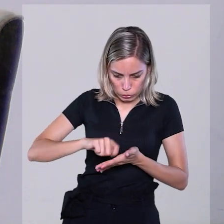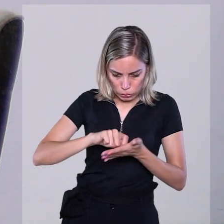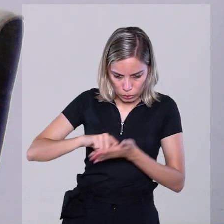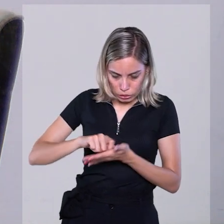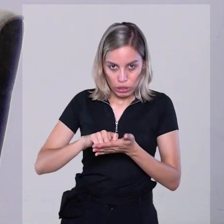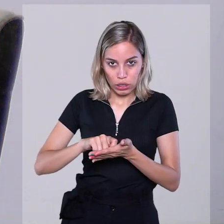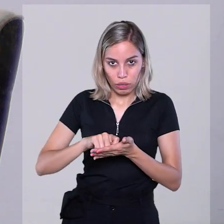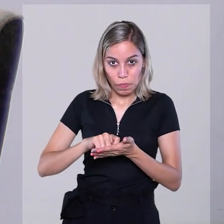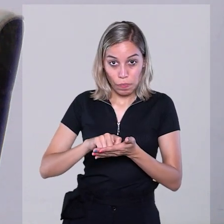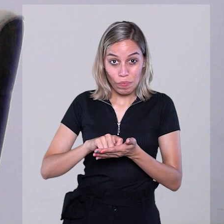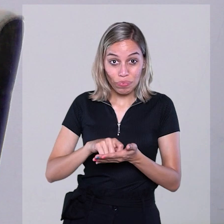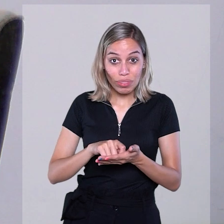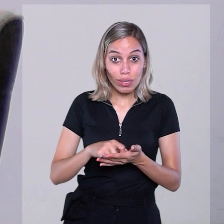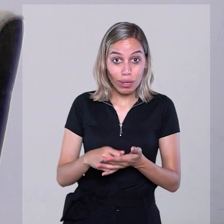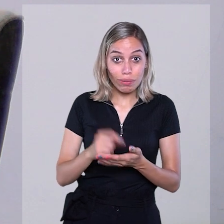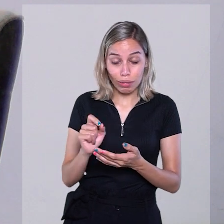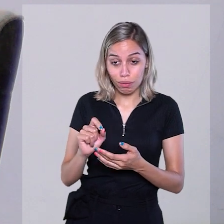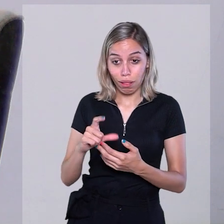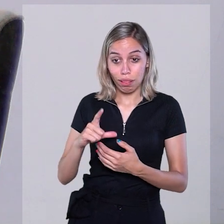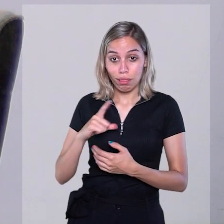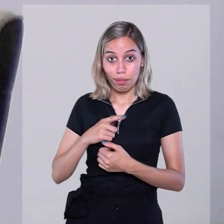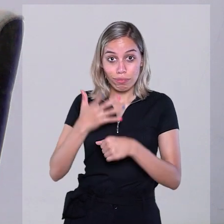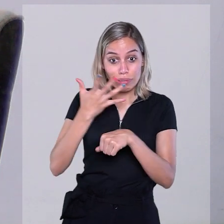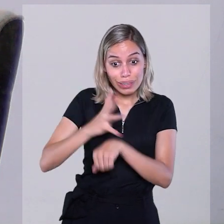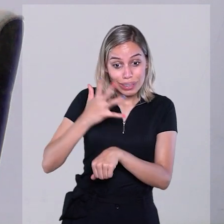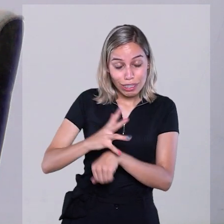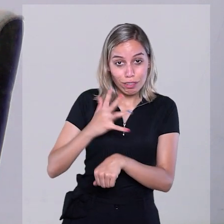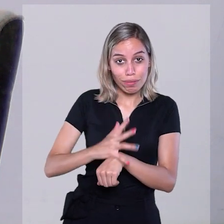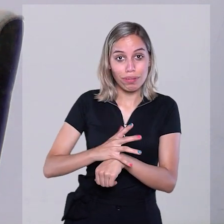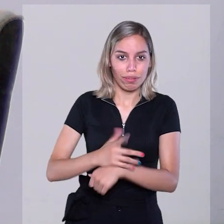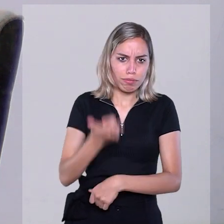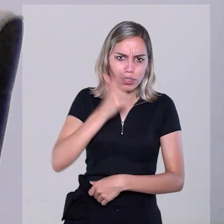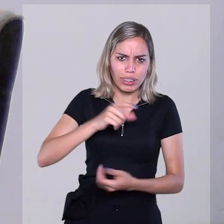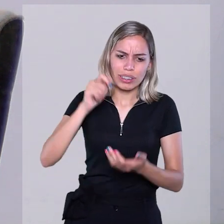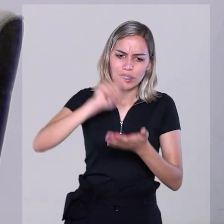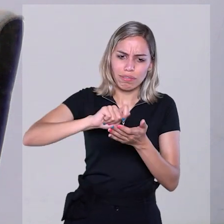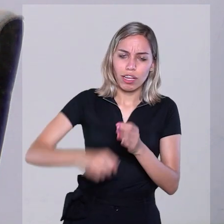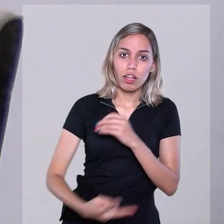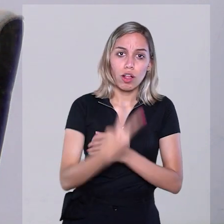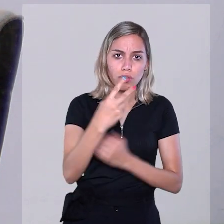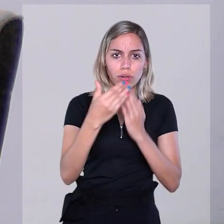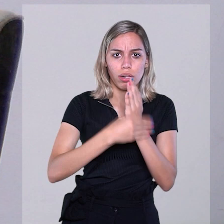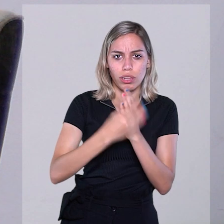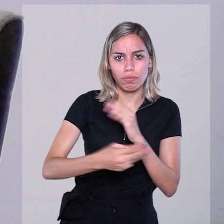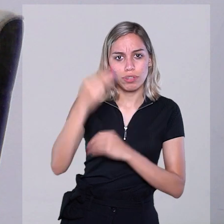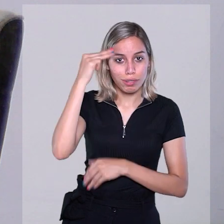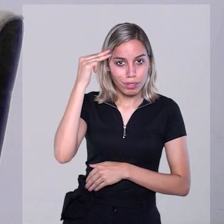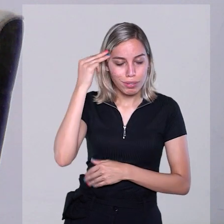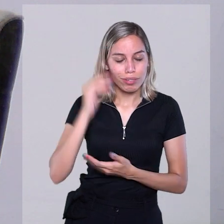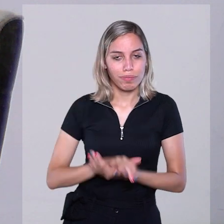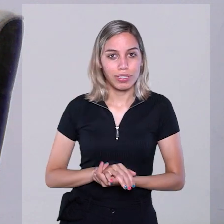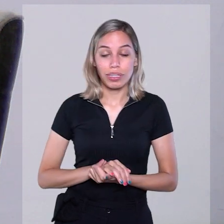a escrita simultânea dos 2 livros de memórias. E para falar assim. Eu